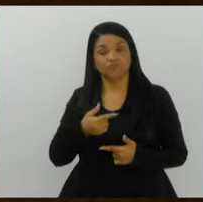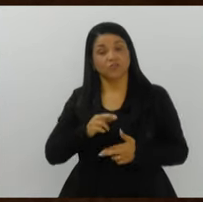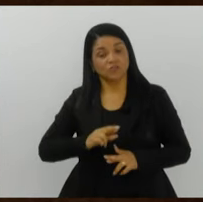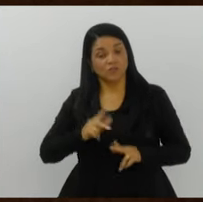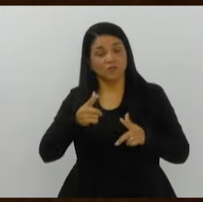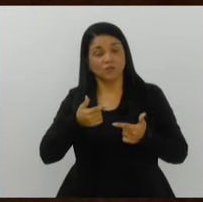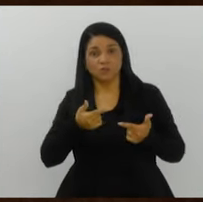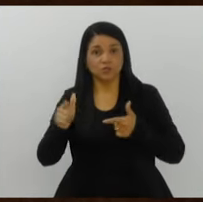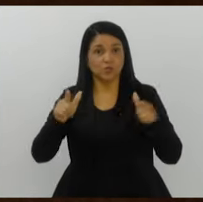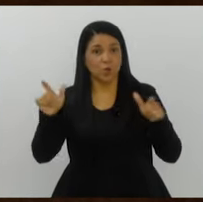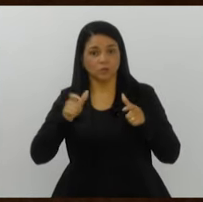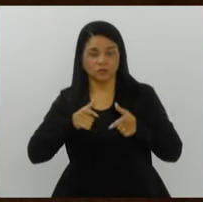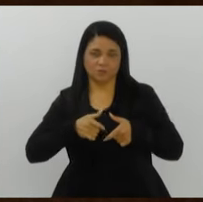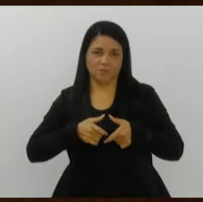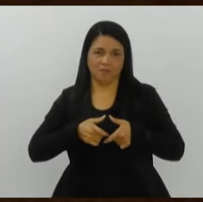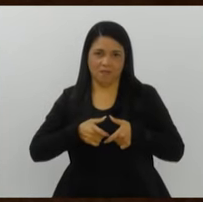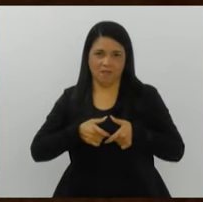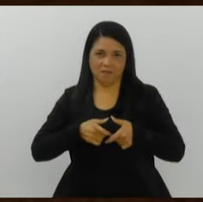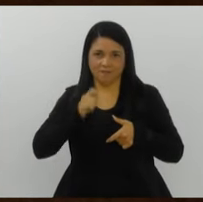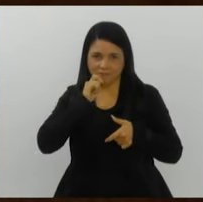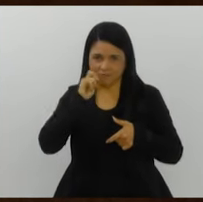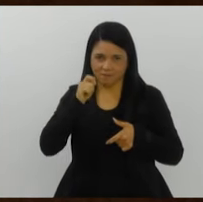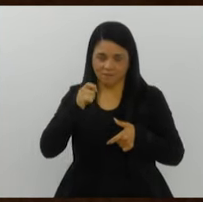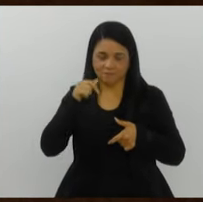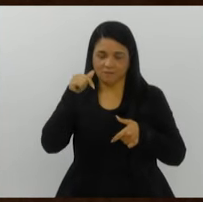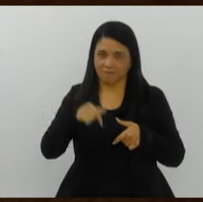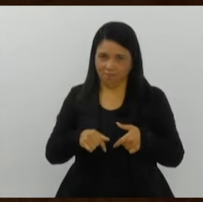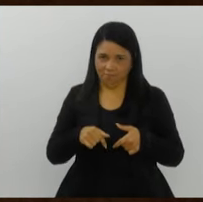outras medalhas aqui dessa casa,